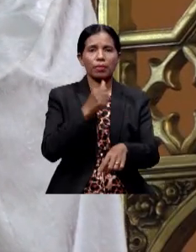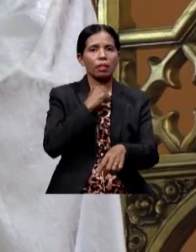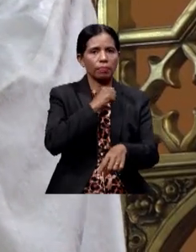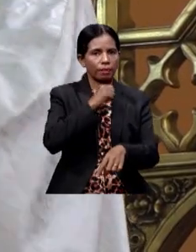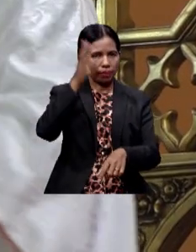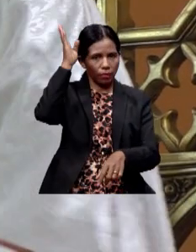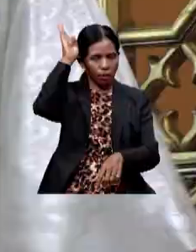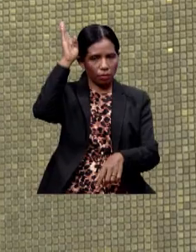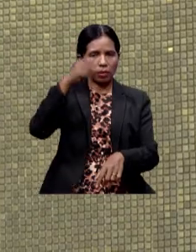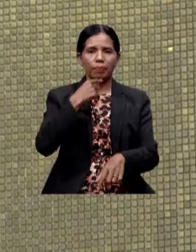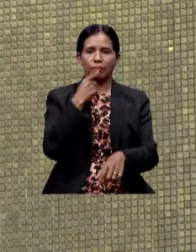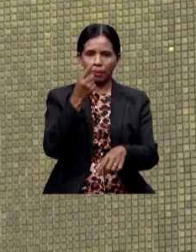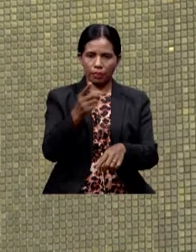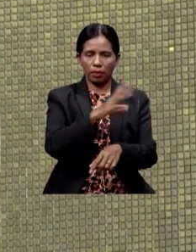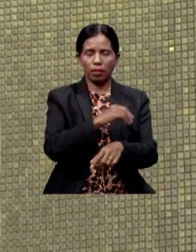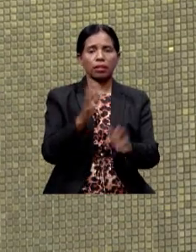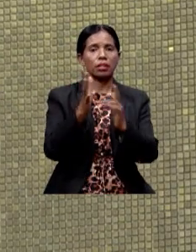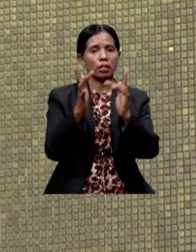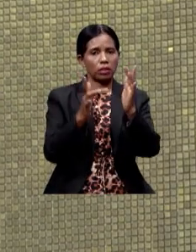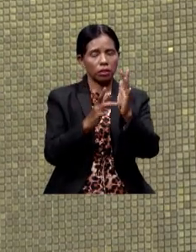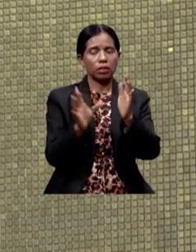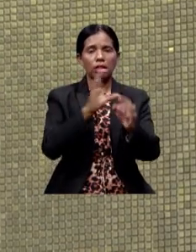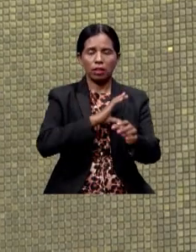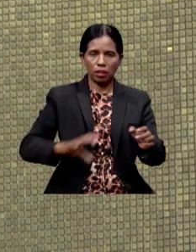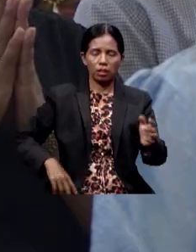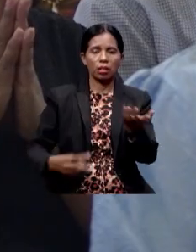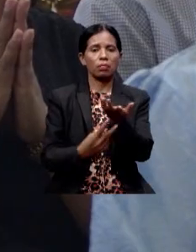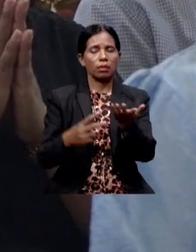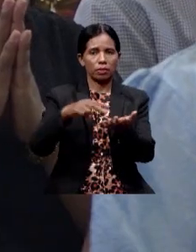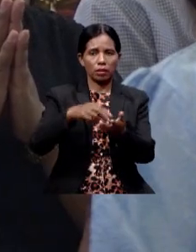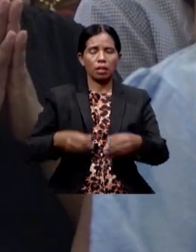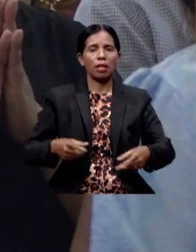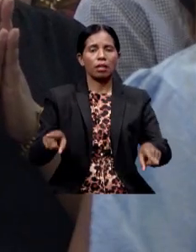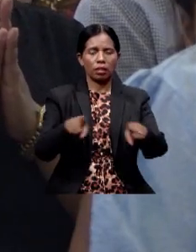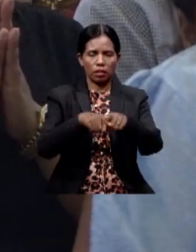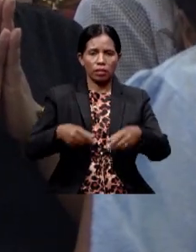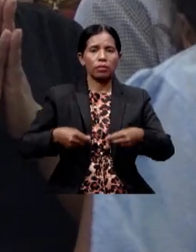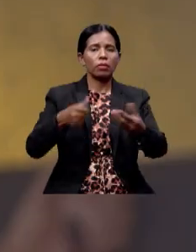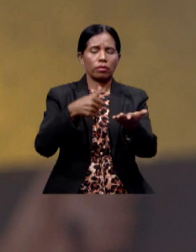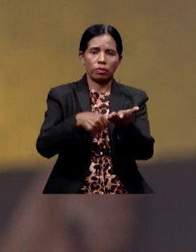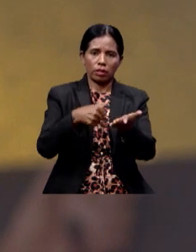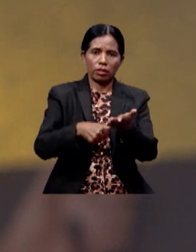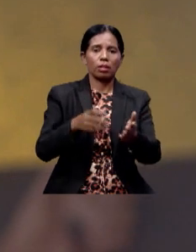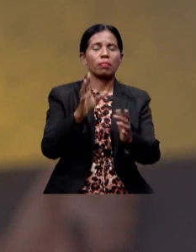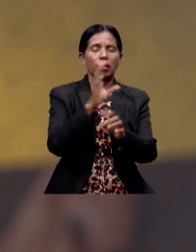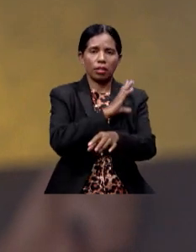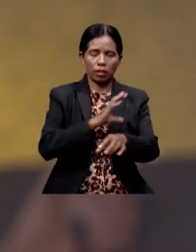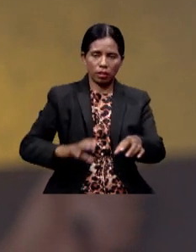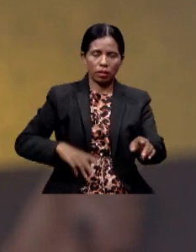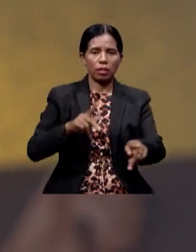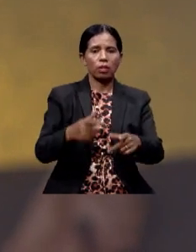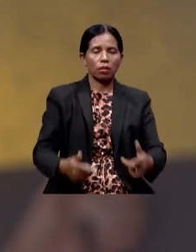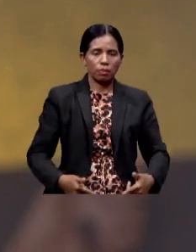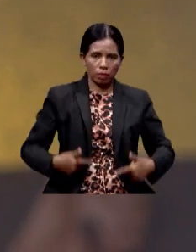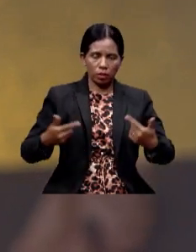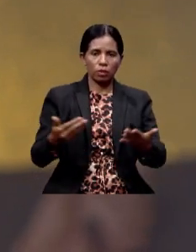da Silva SDB Hateten, Cristo ne Morisias ne, hanesan convite ida basrani hotu a tumores fon tuir Jesus nebe manan